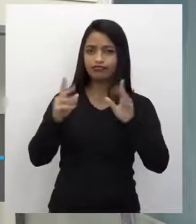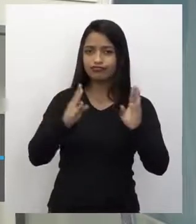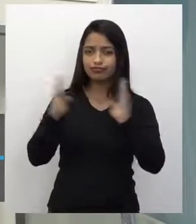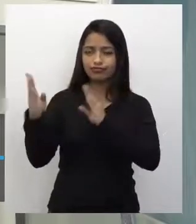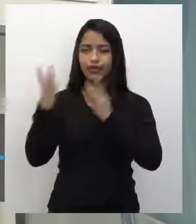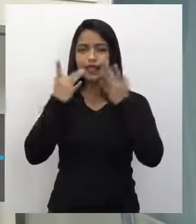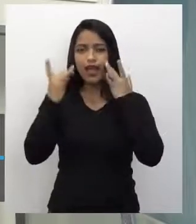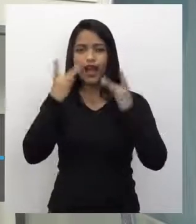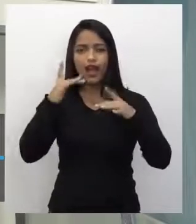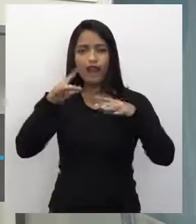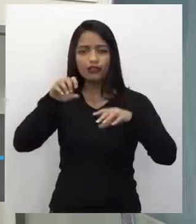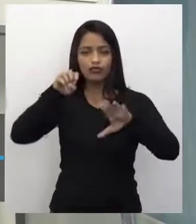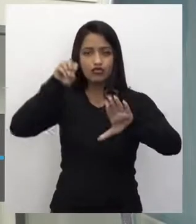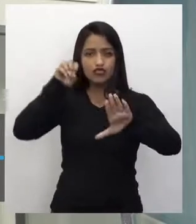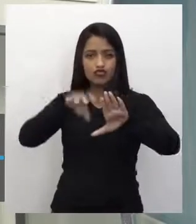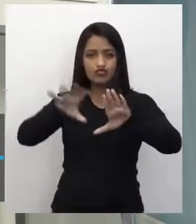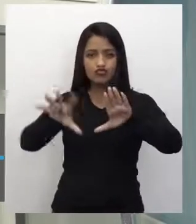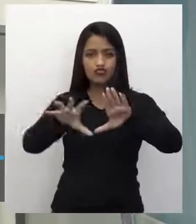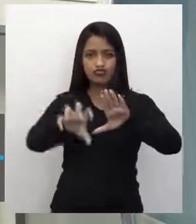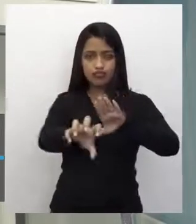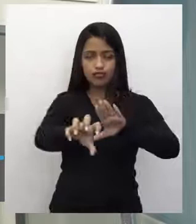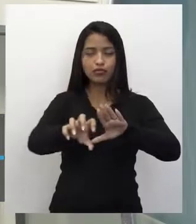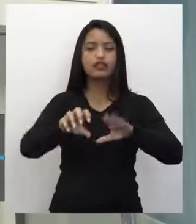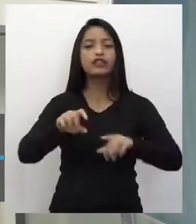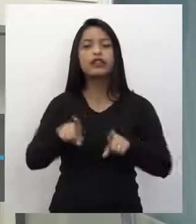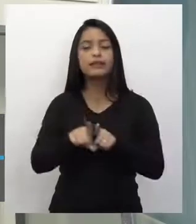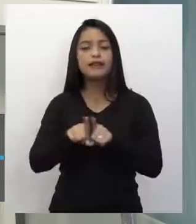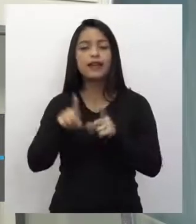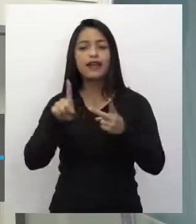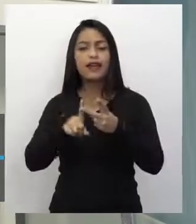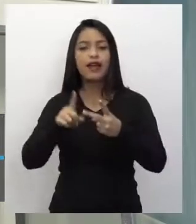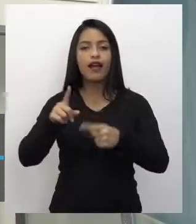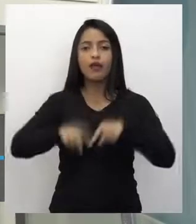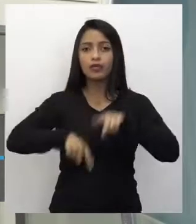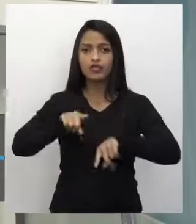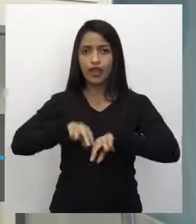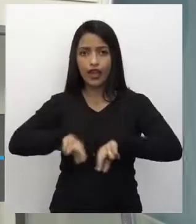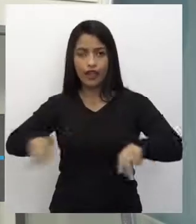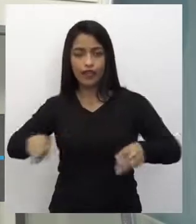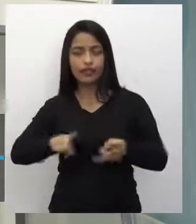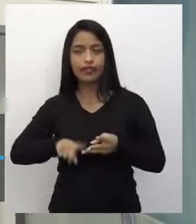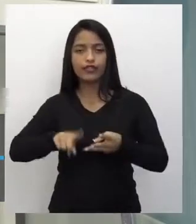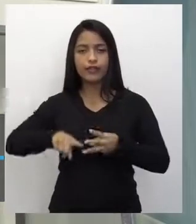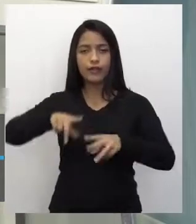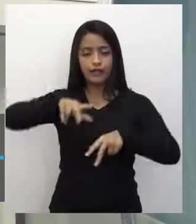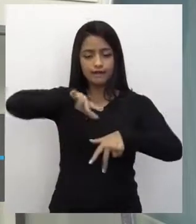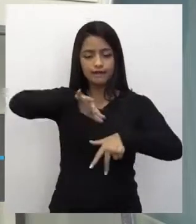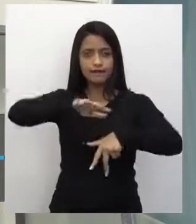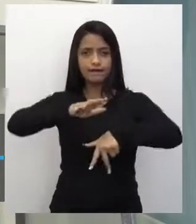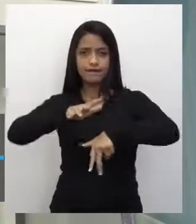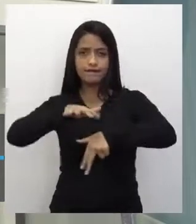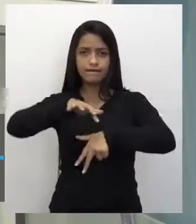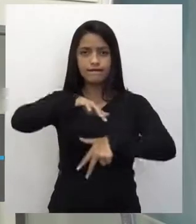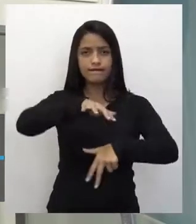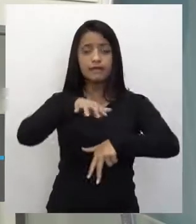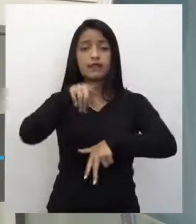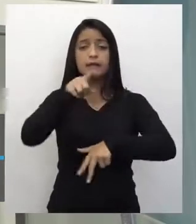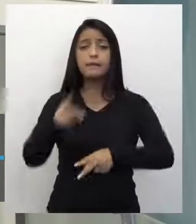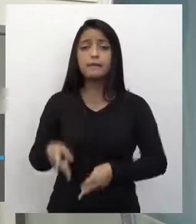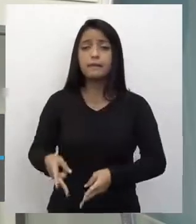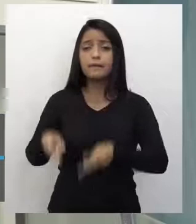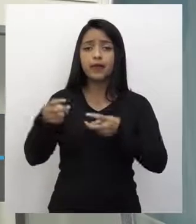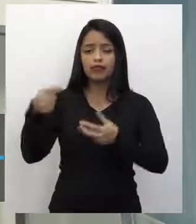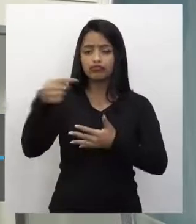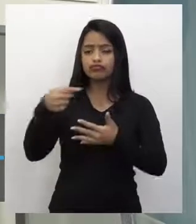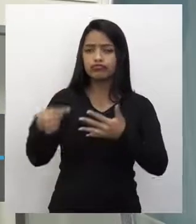de Sombras, o Teatro de Objetos e o Teatro de Fios. Quais os aspectos que vocês observaram, como que foi